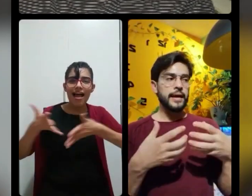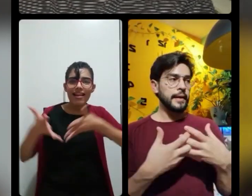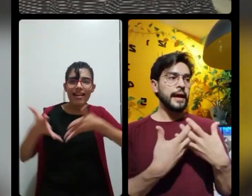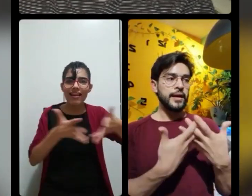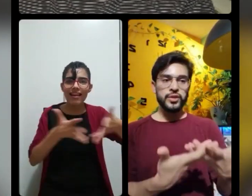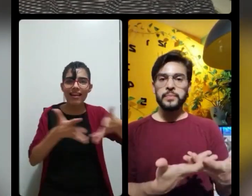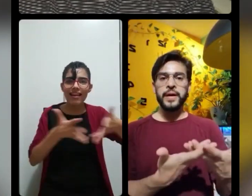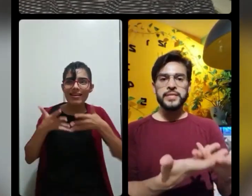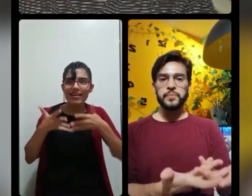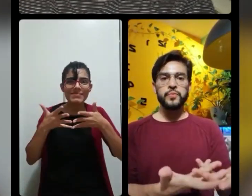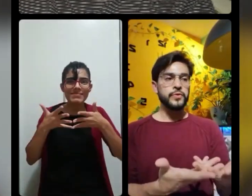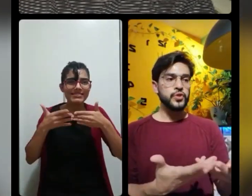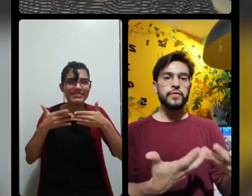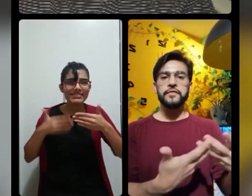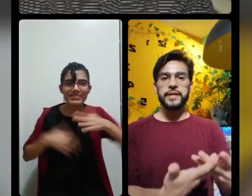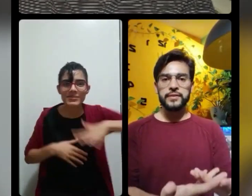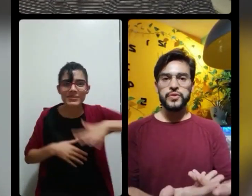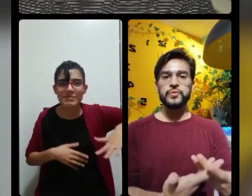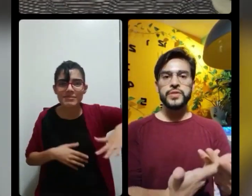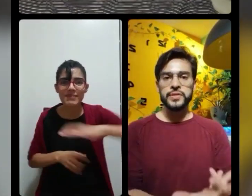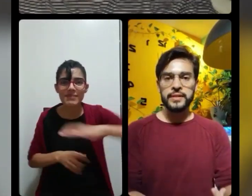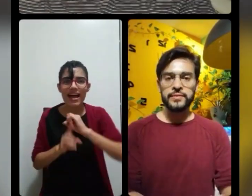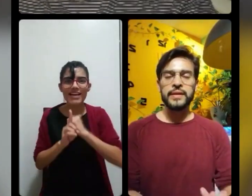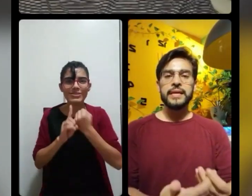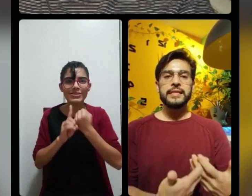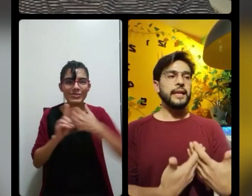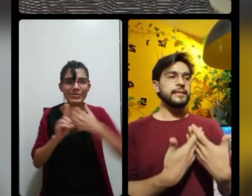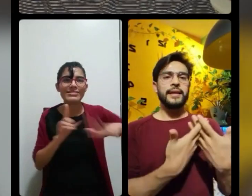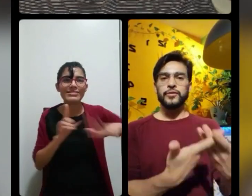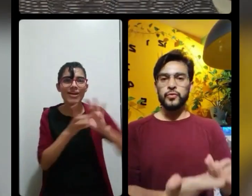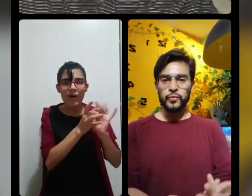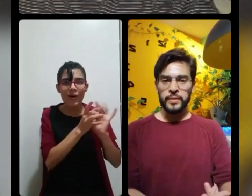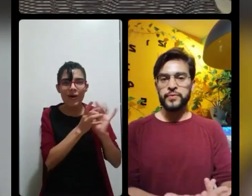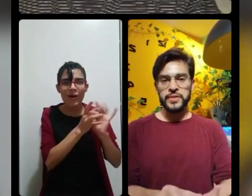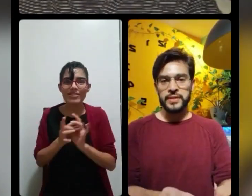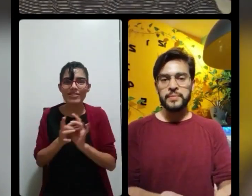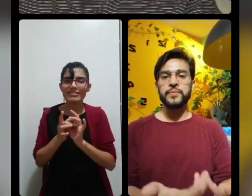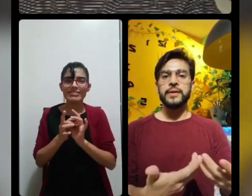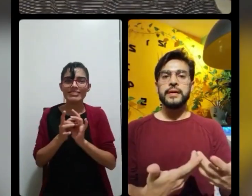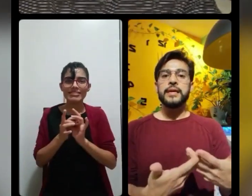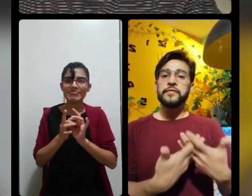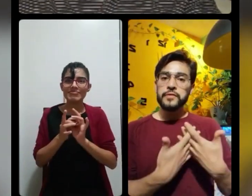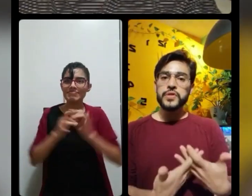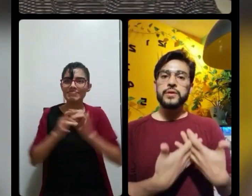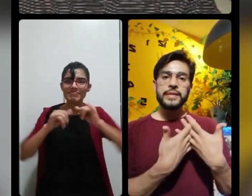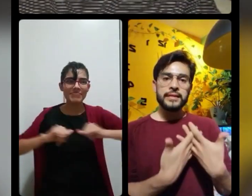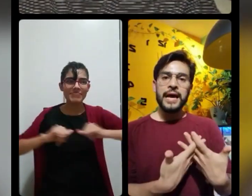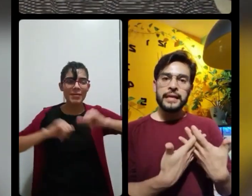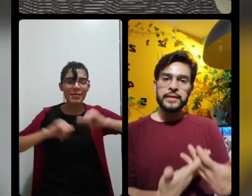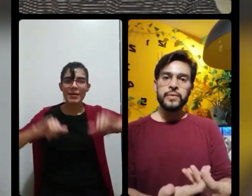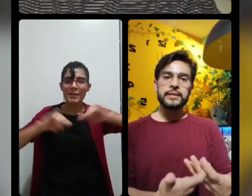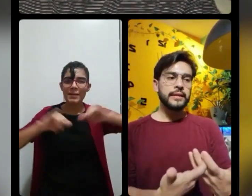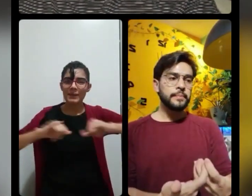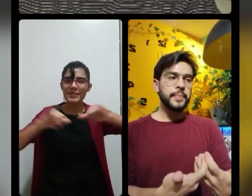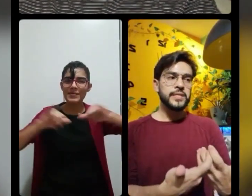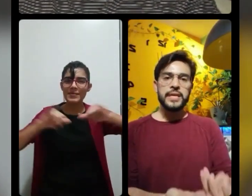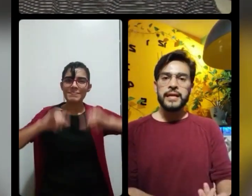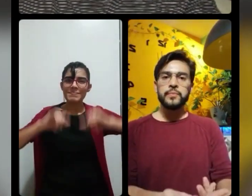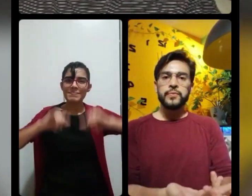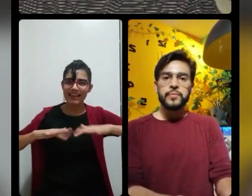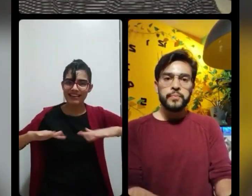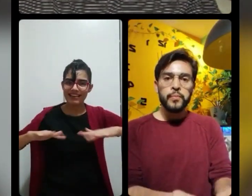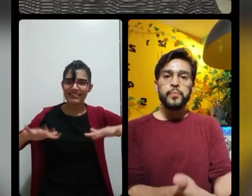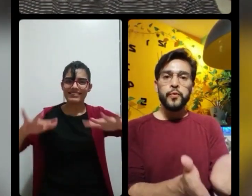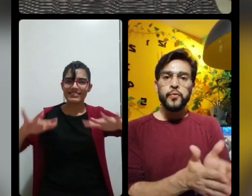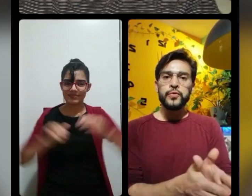dizer que a gente passa por muitos conflitos no ensino da literatura, por exemplo, em função da língua ter